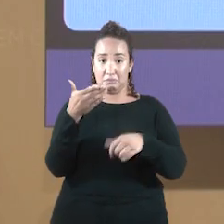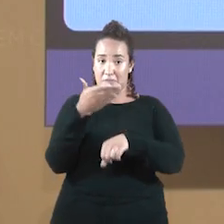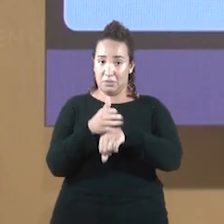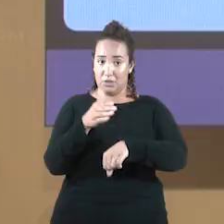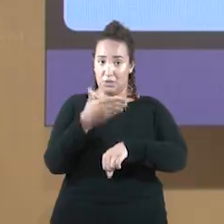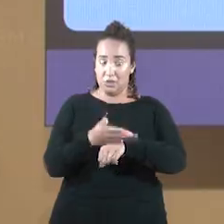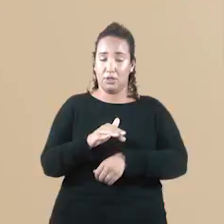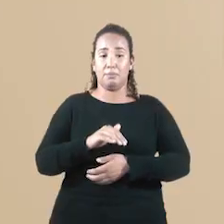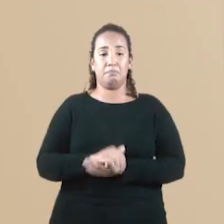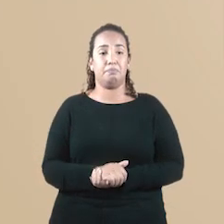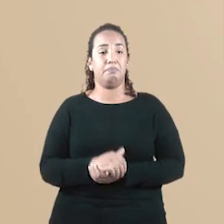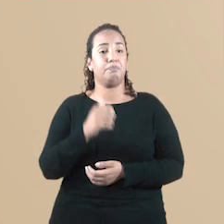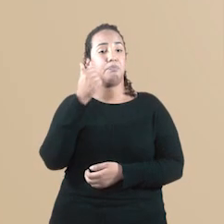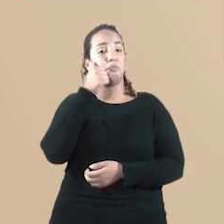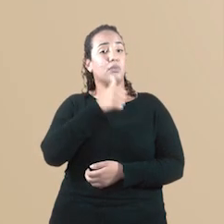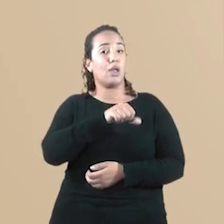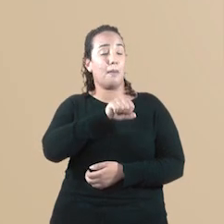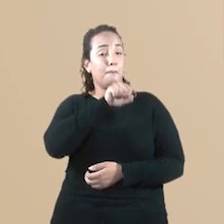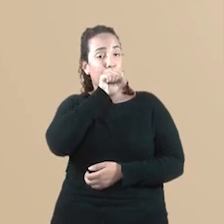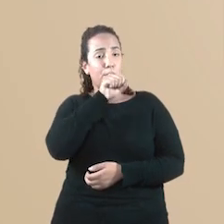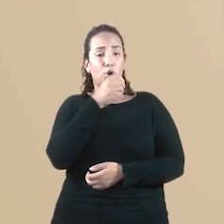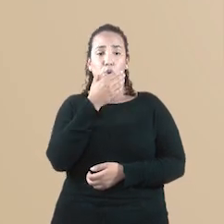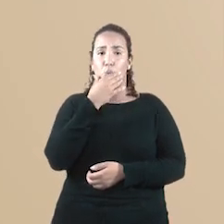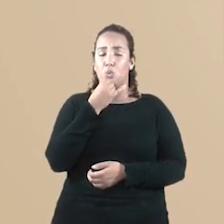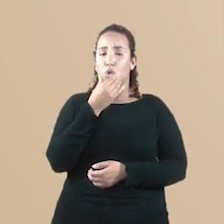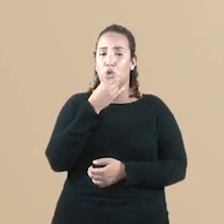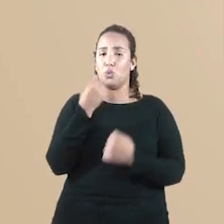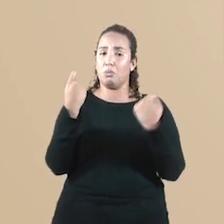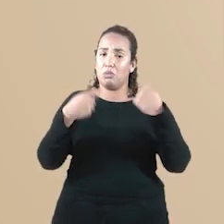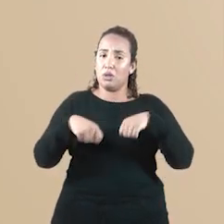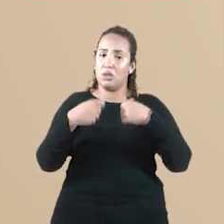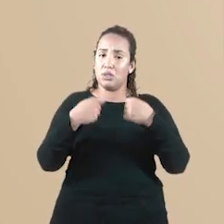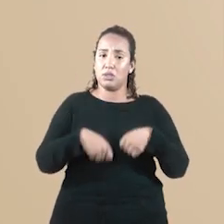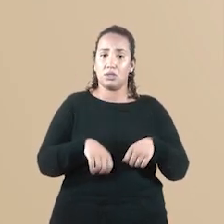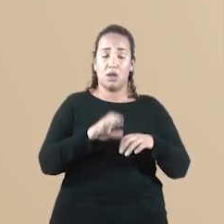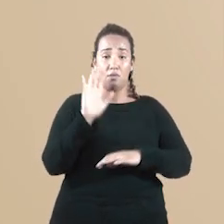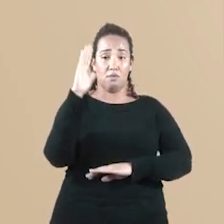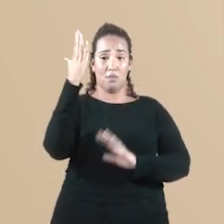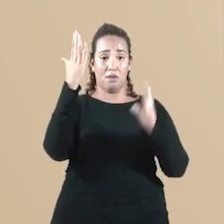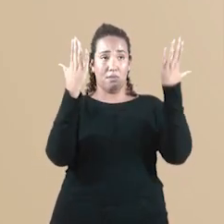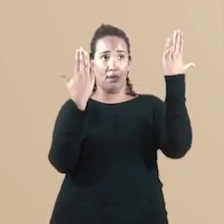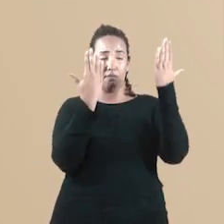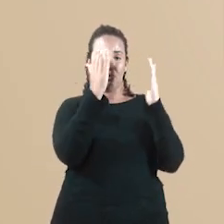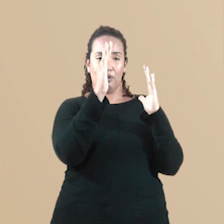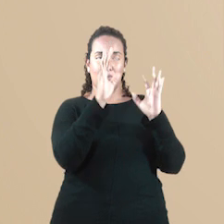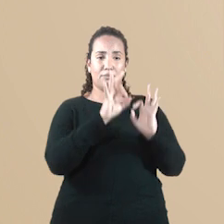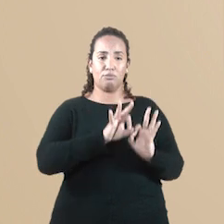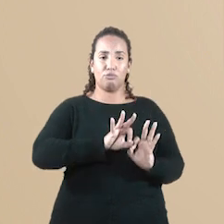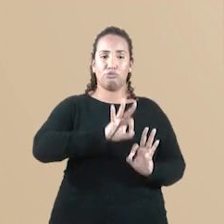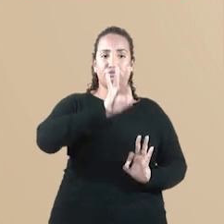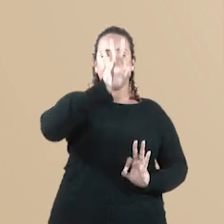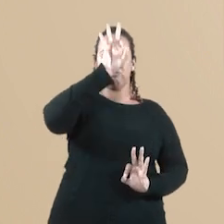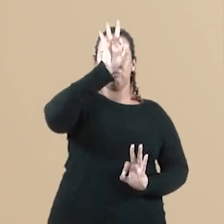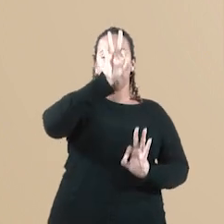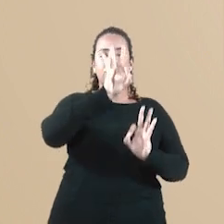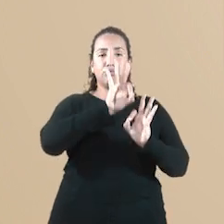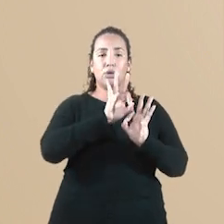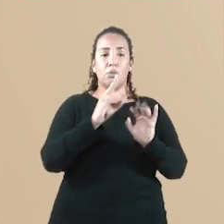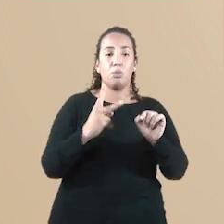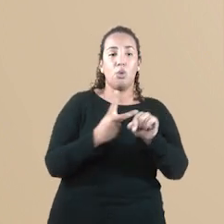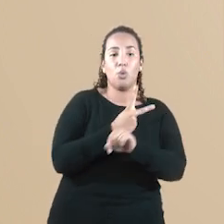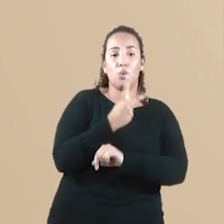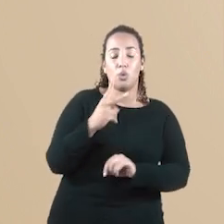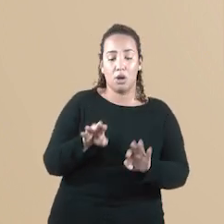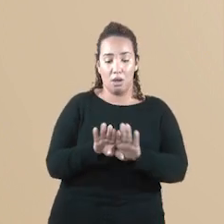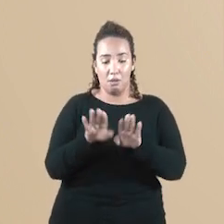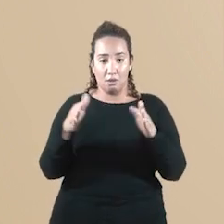exercício. A mãe de Cauã precisava medir o comprimento da parede do seu quarto para procurar uma mesa